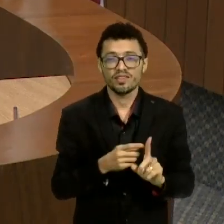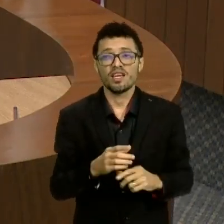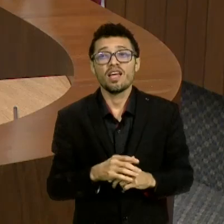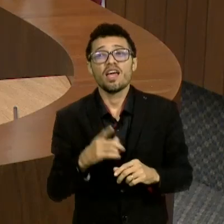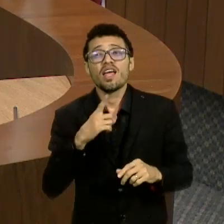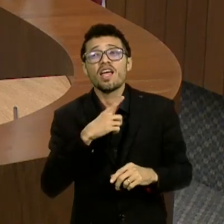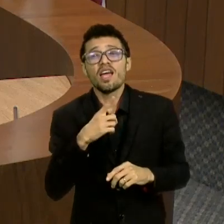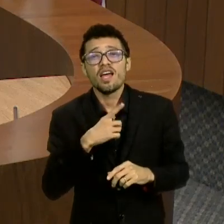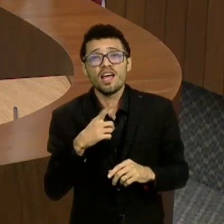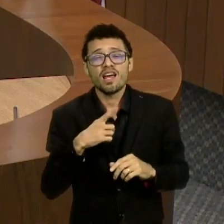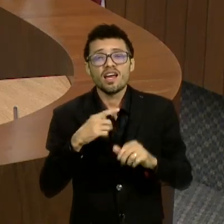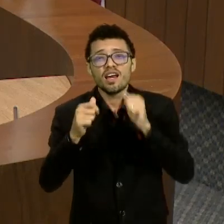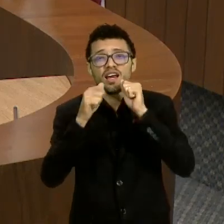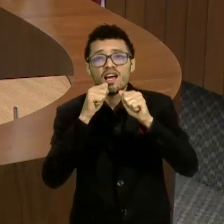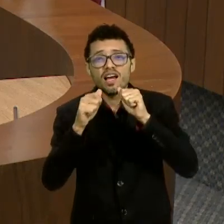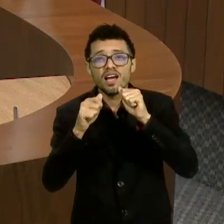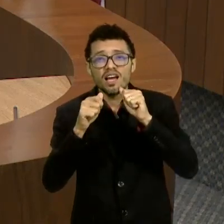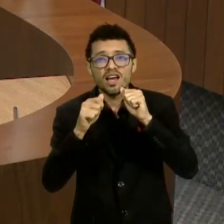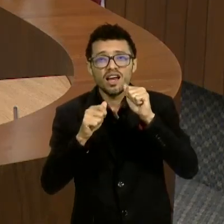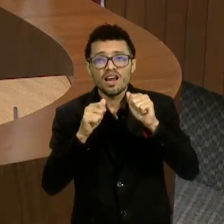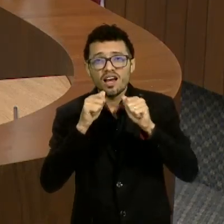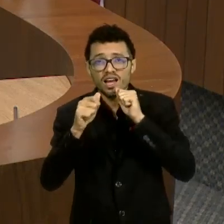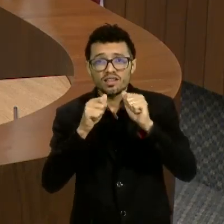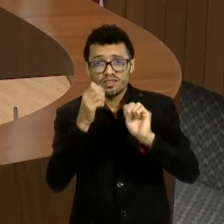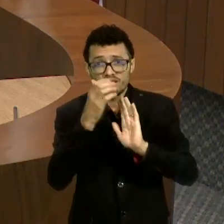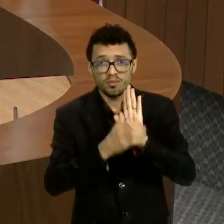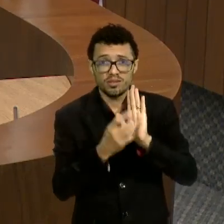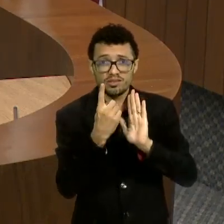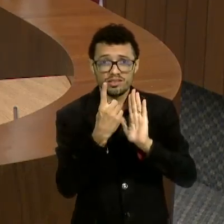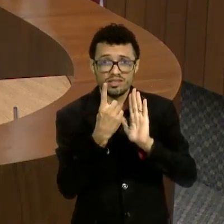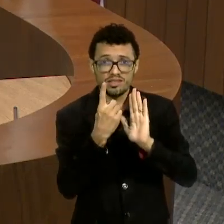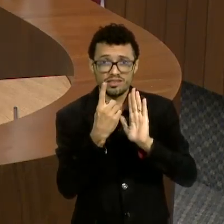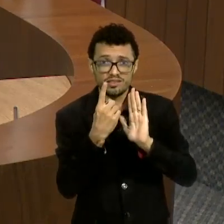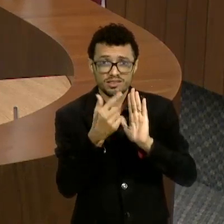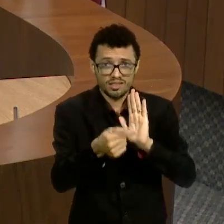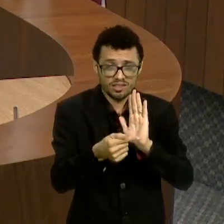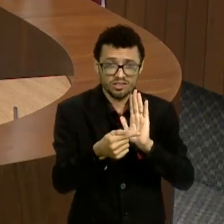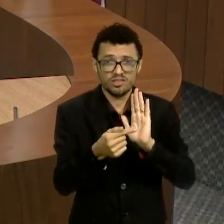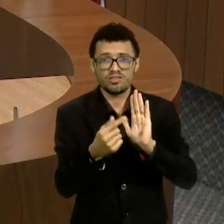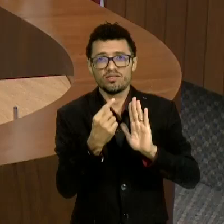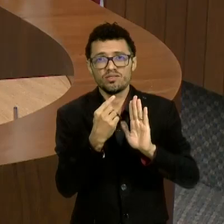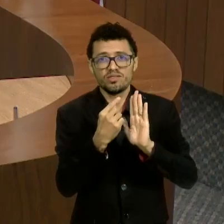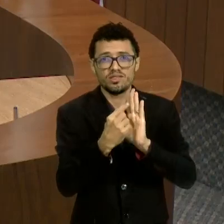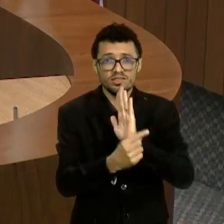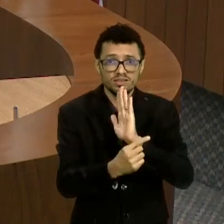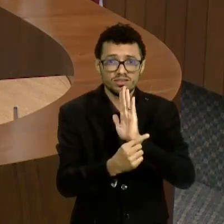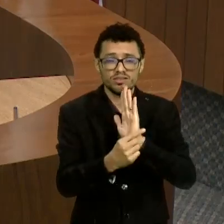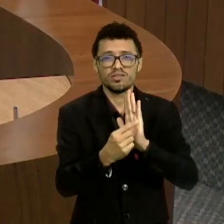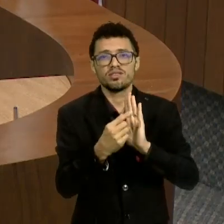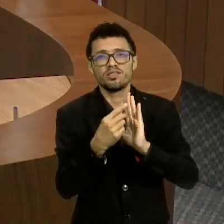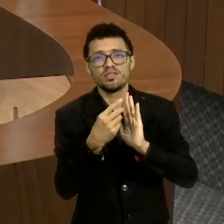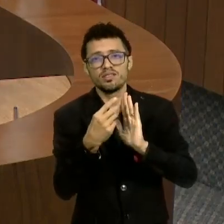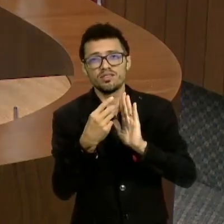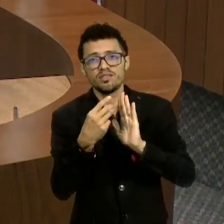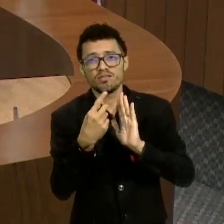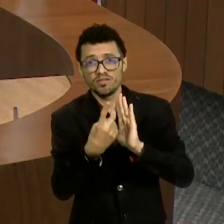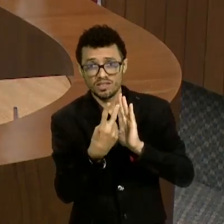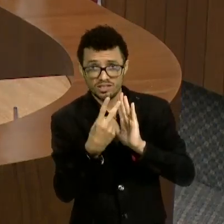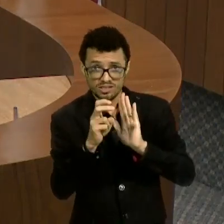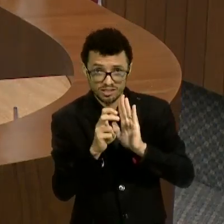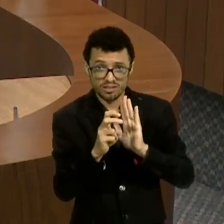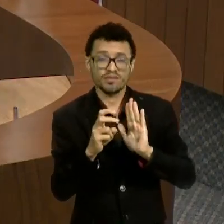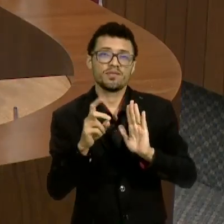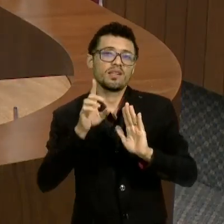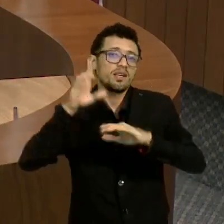livro de Atos Capítulo 17 e Versículo 25 ele mesmo é quem dá a todos a